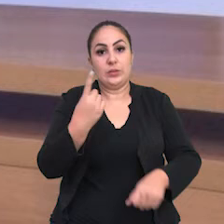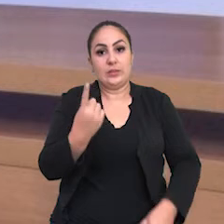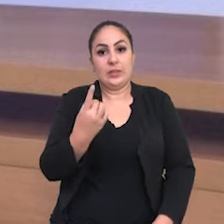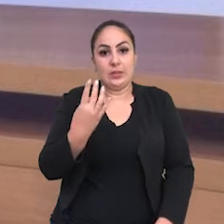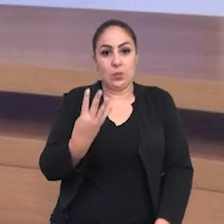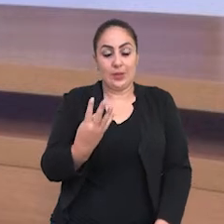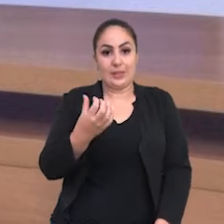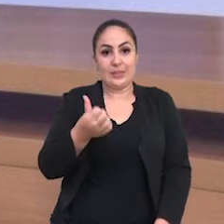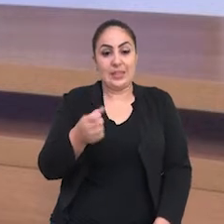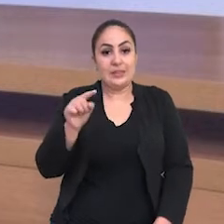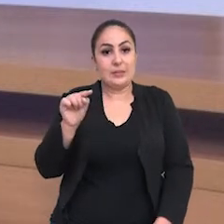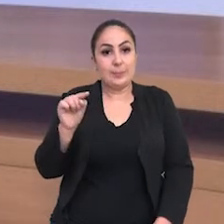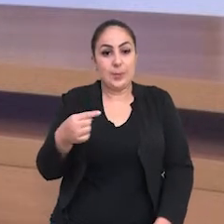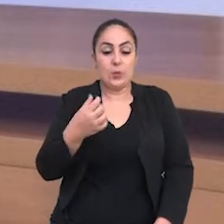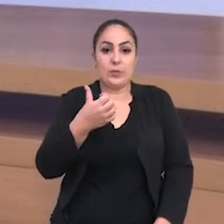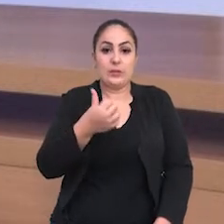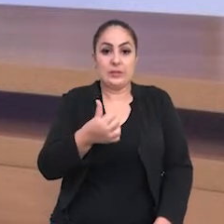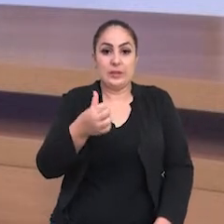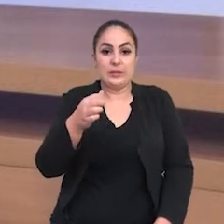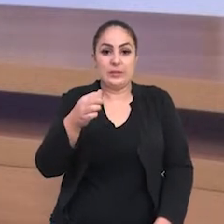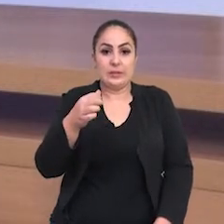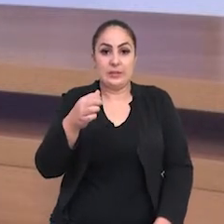ano,